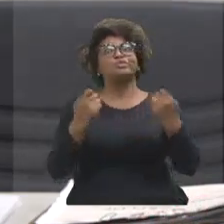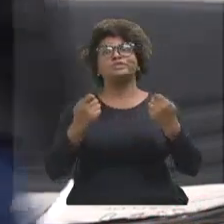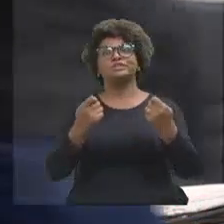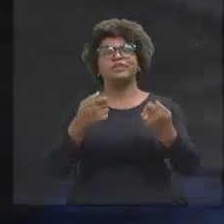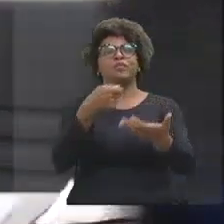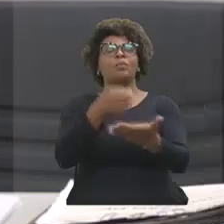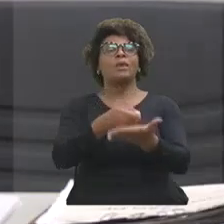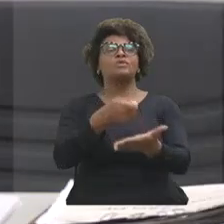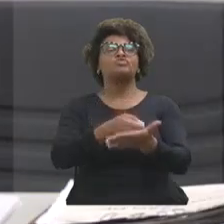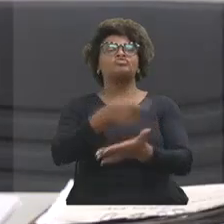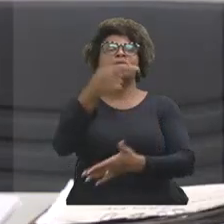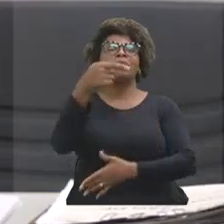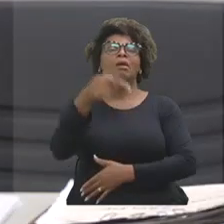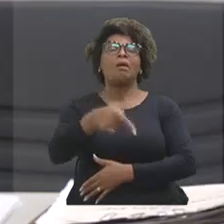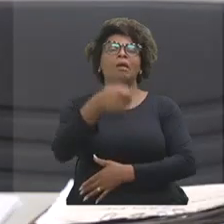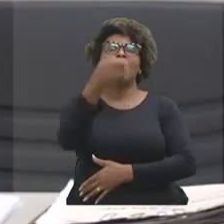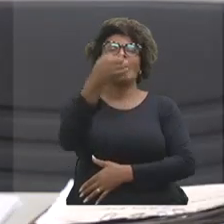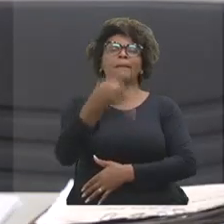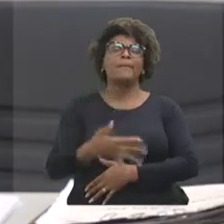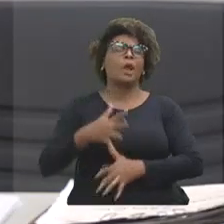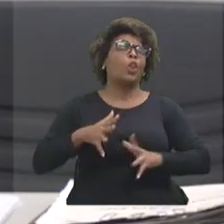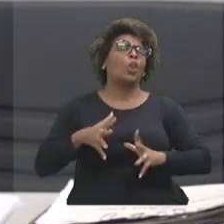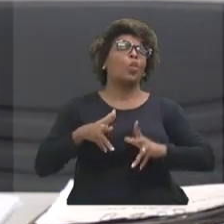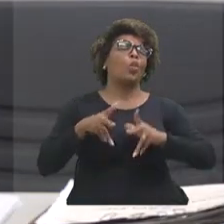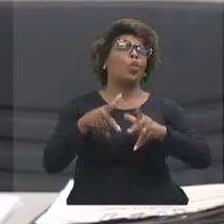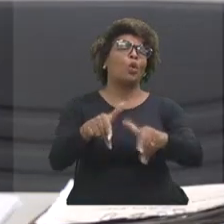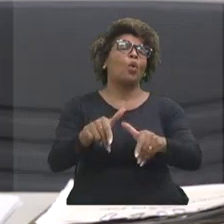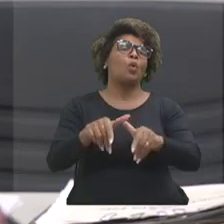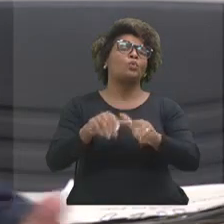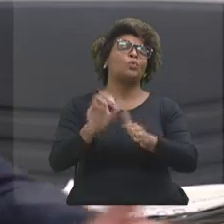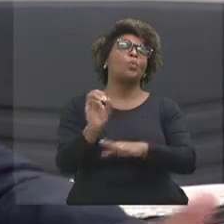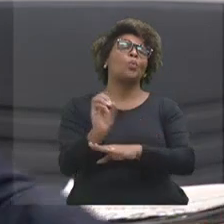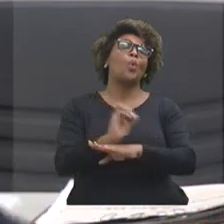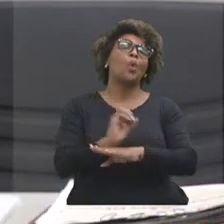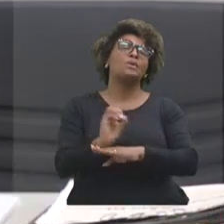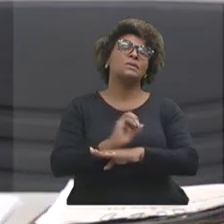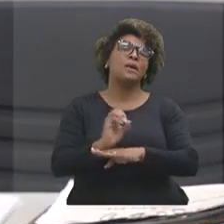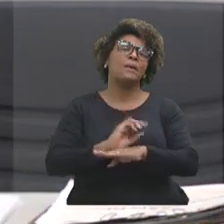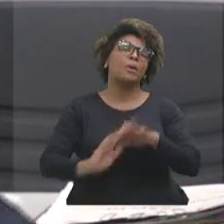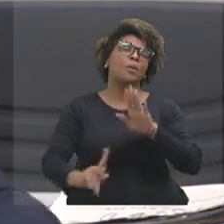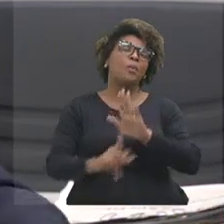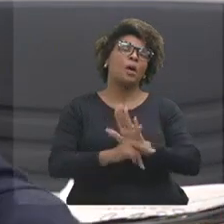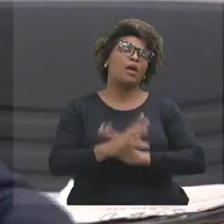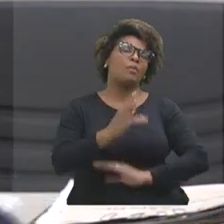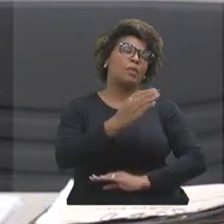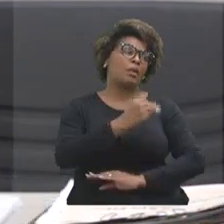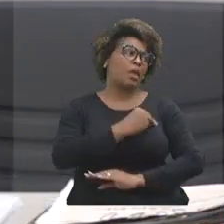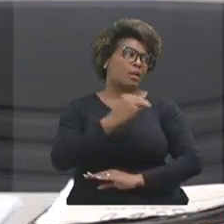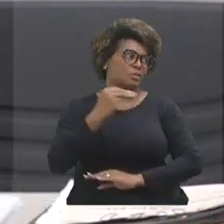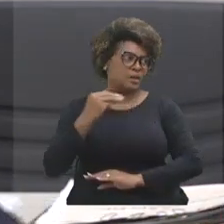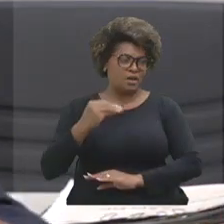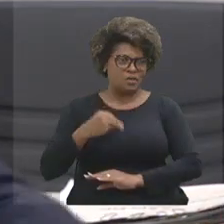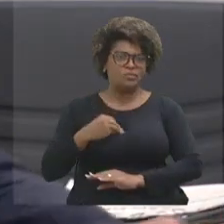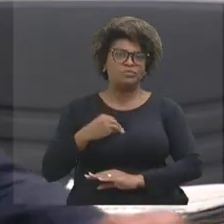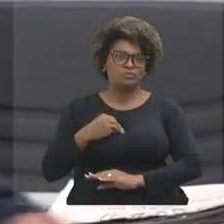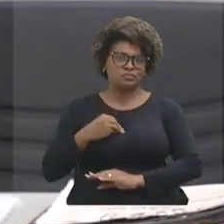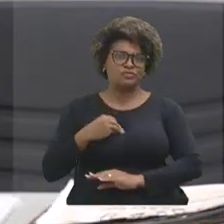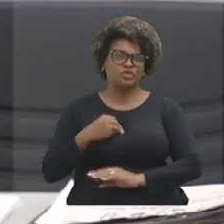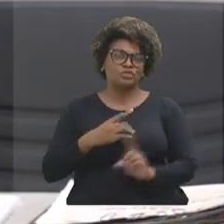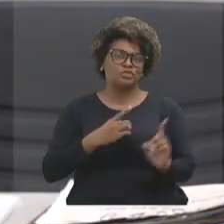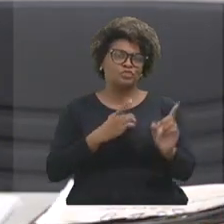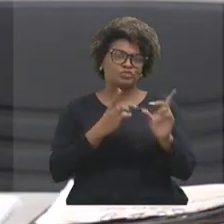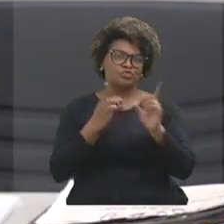todos esses orçamento da saúde das execução dos orçamentos na ponta no dia a dia